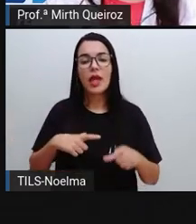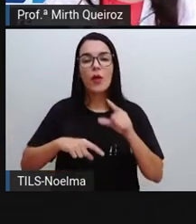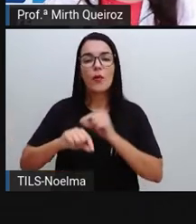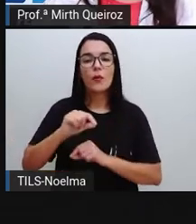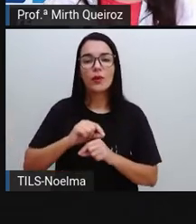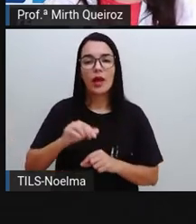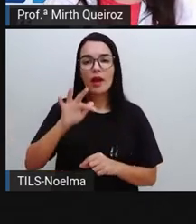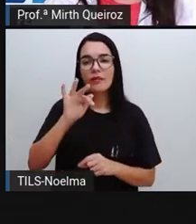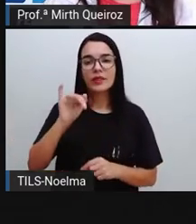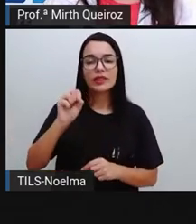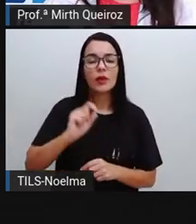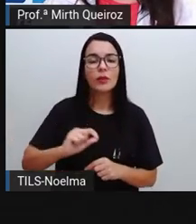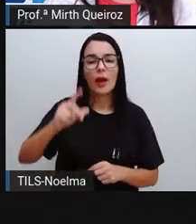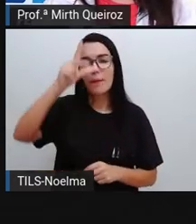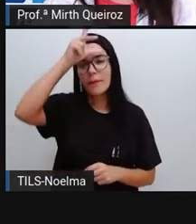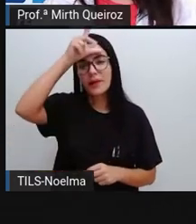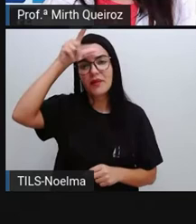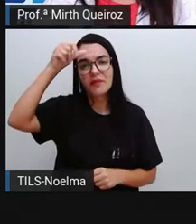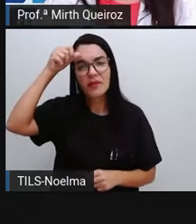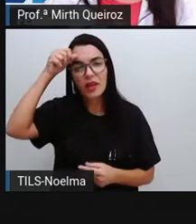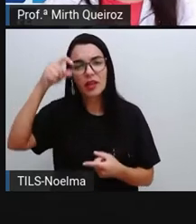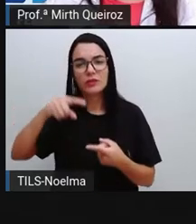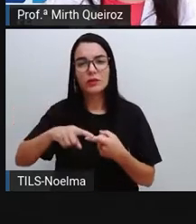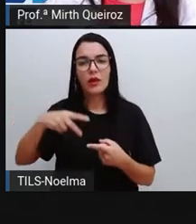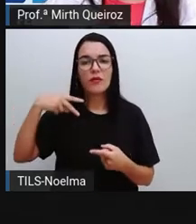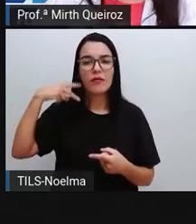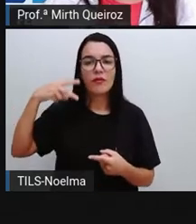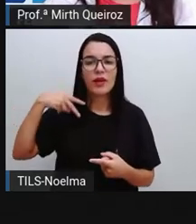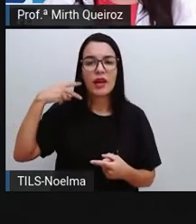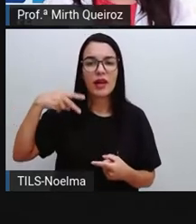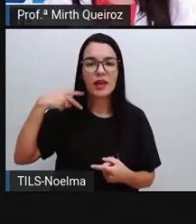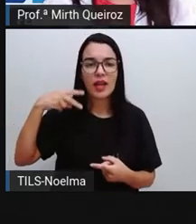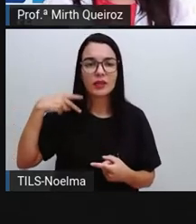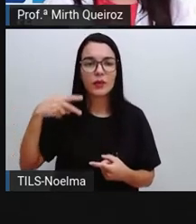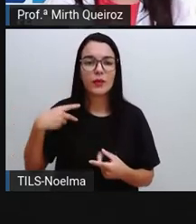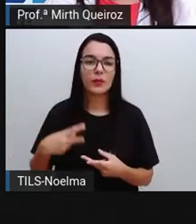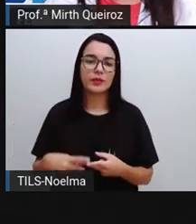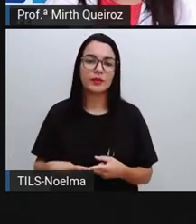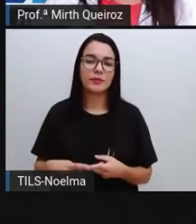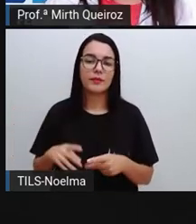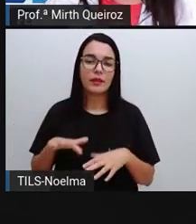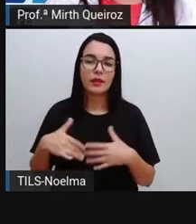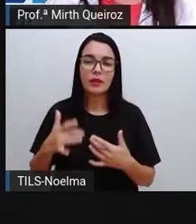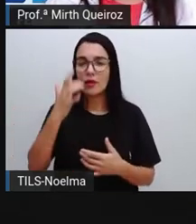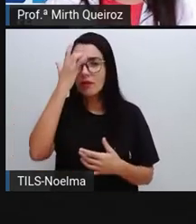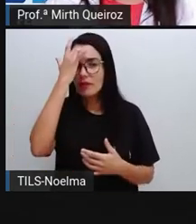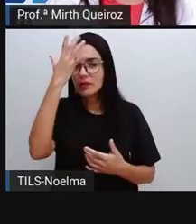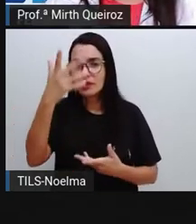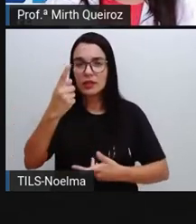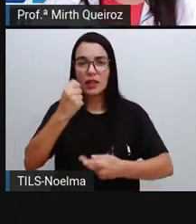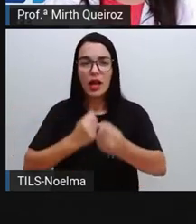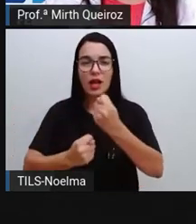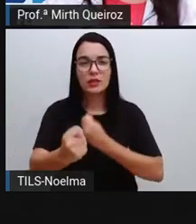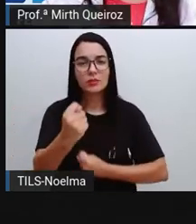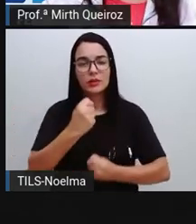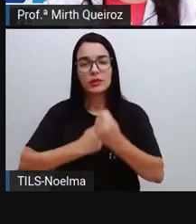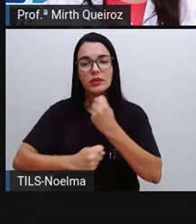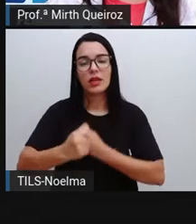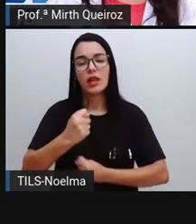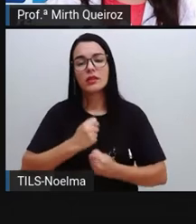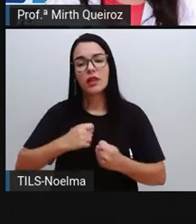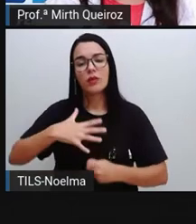nível de Feira de Santana, o nosso prefeito, nós temos os nossos vereadores, e isso facilita na administração